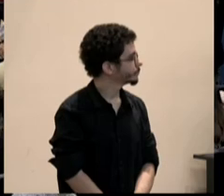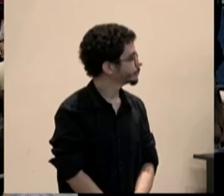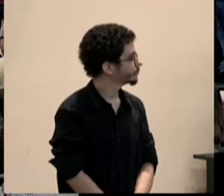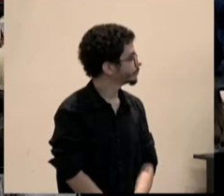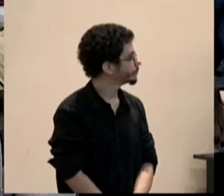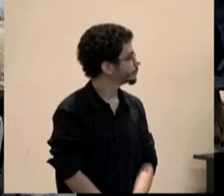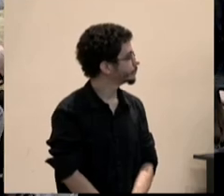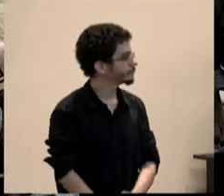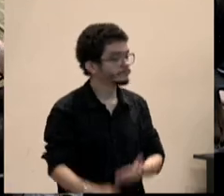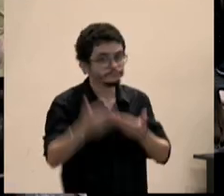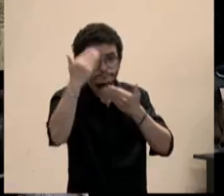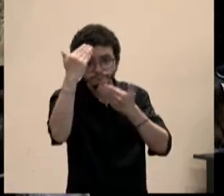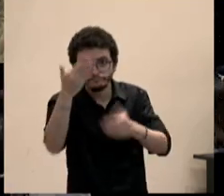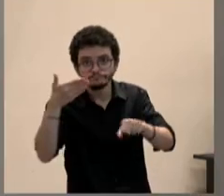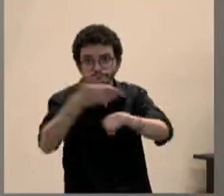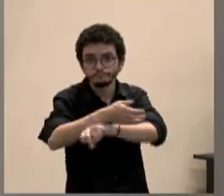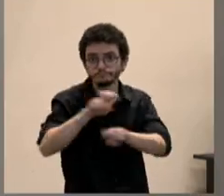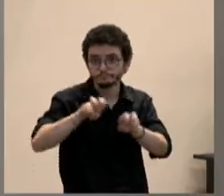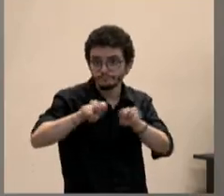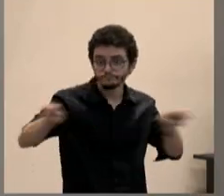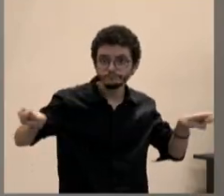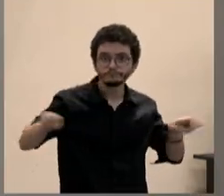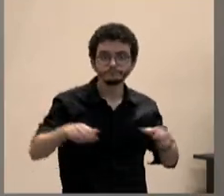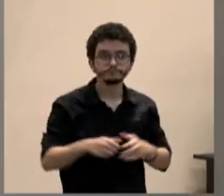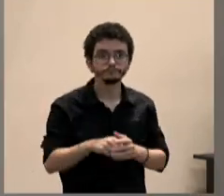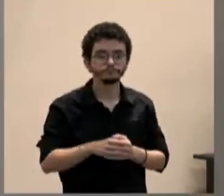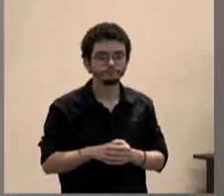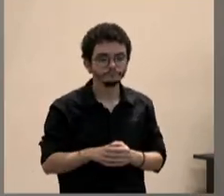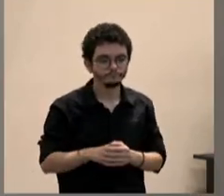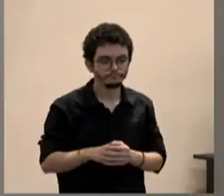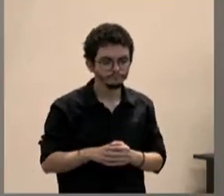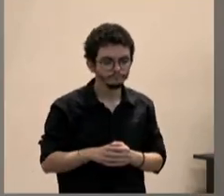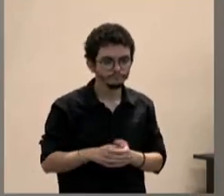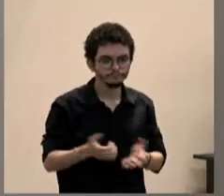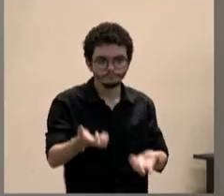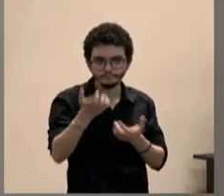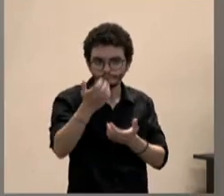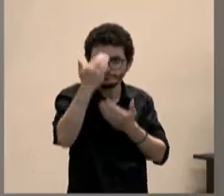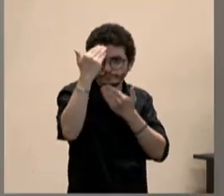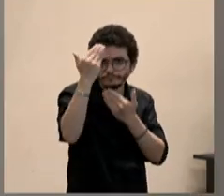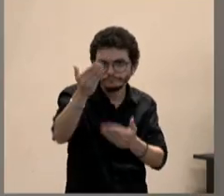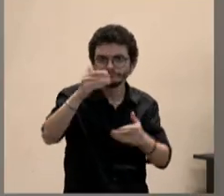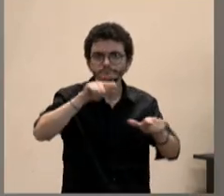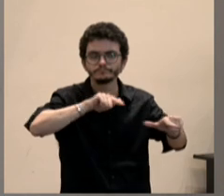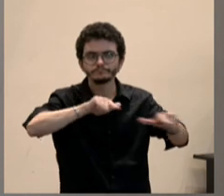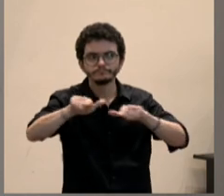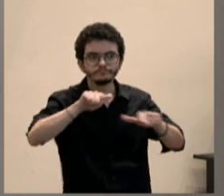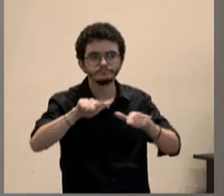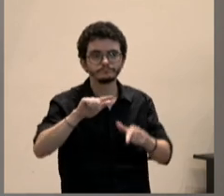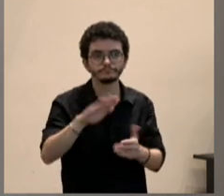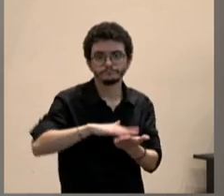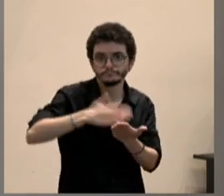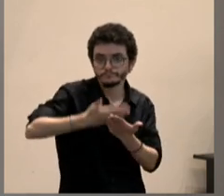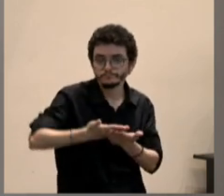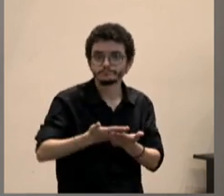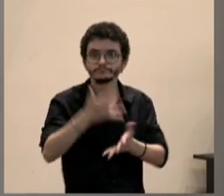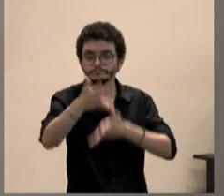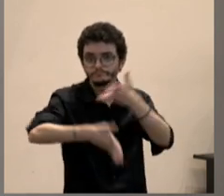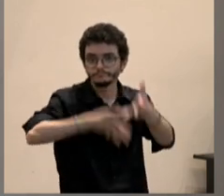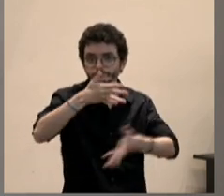Obrigado aos participantes desta mesa redonda. Queremos agradecer o trabalho dos nossos intérpretes de